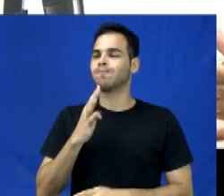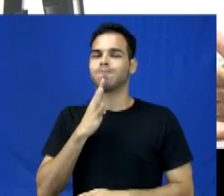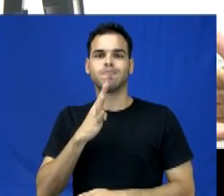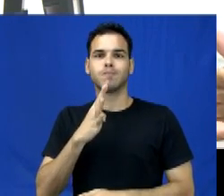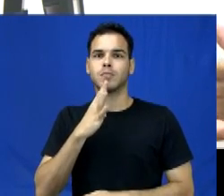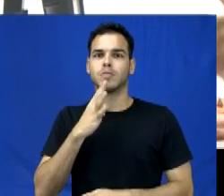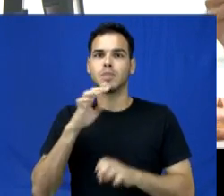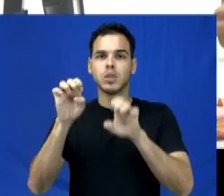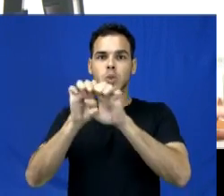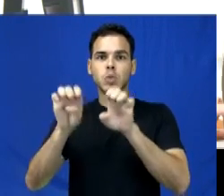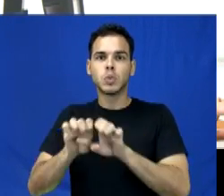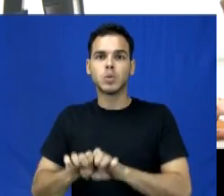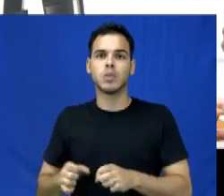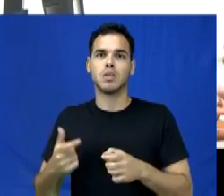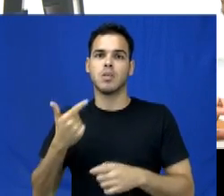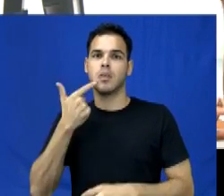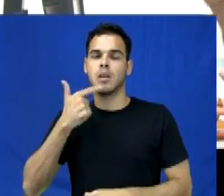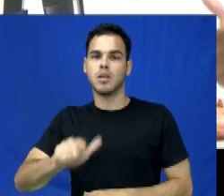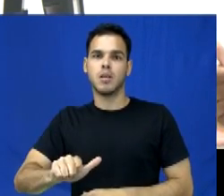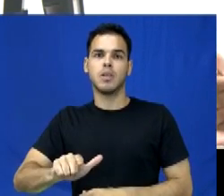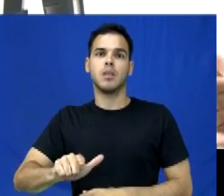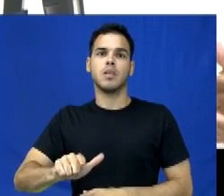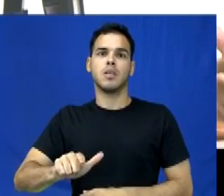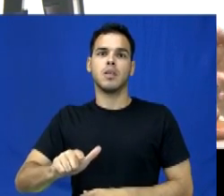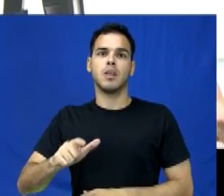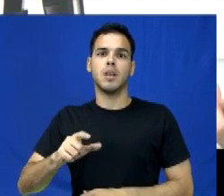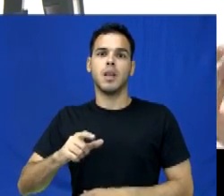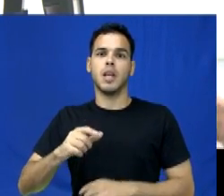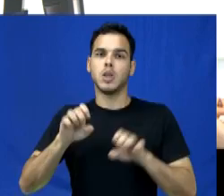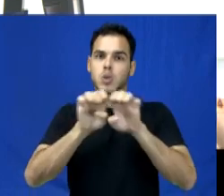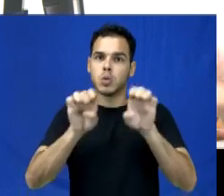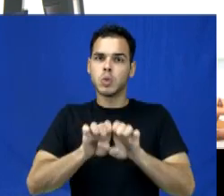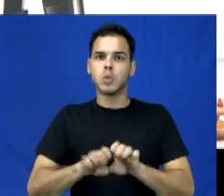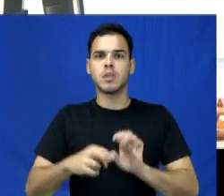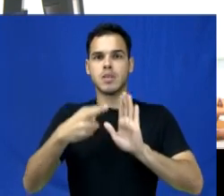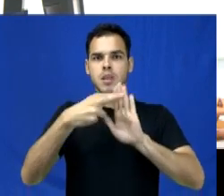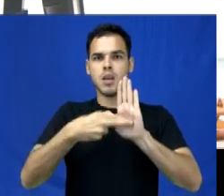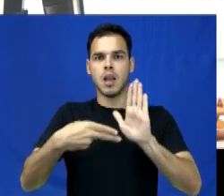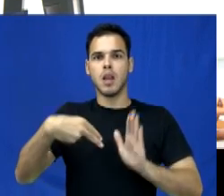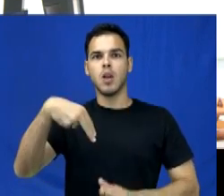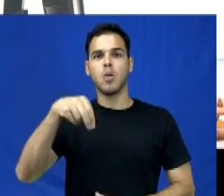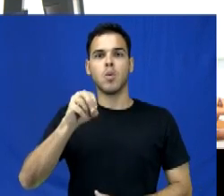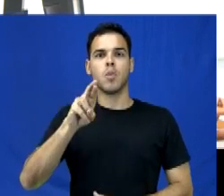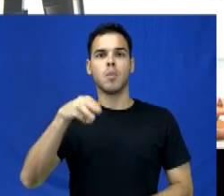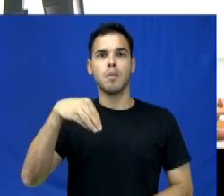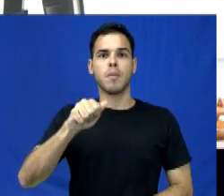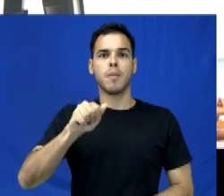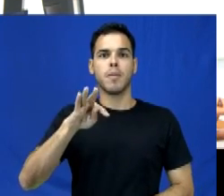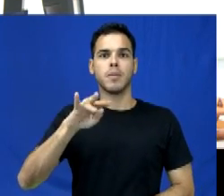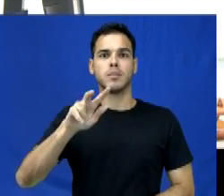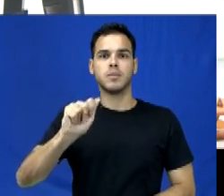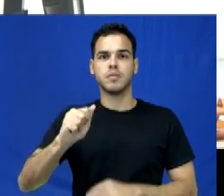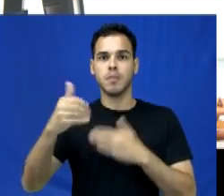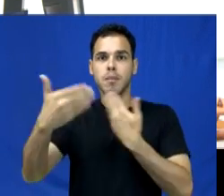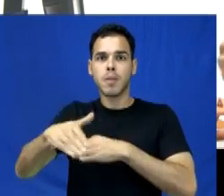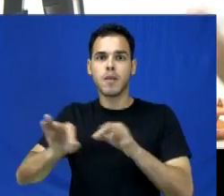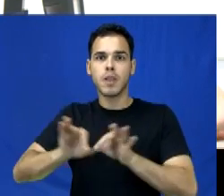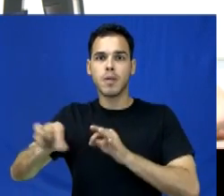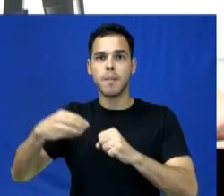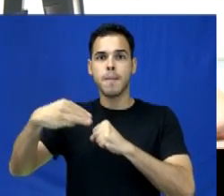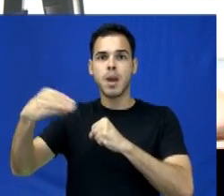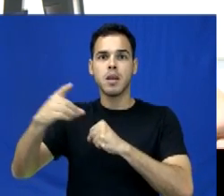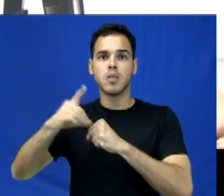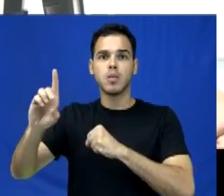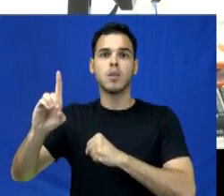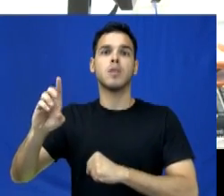estrutura daquela língua, porque é uma estrutura normativa elaborada por professores, mestres e doutores da Federal de Santa Catarina. Então